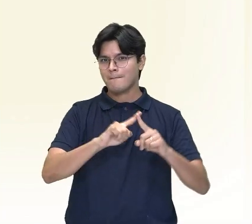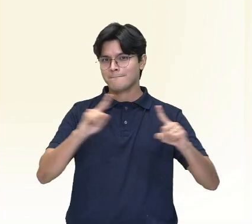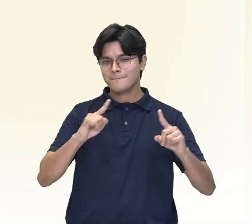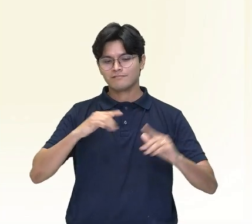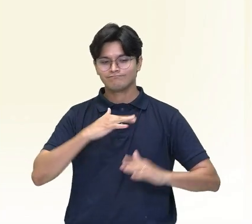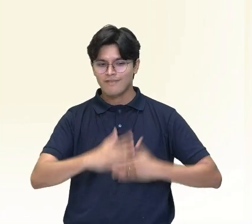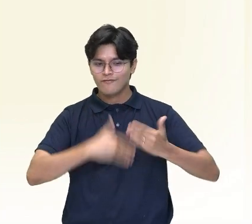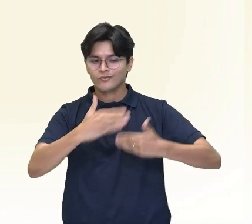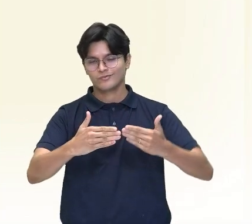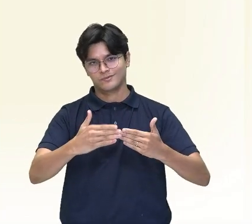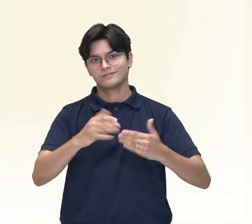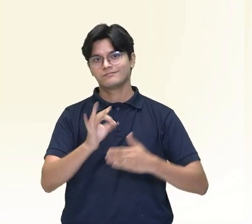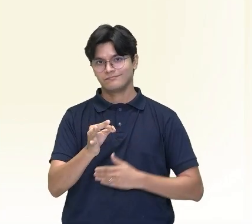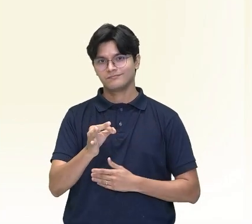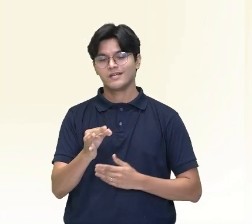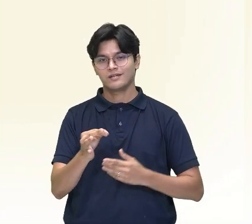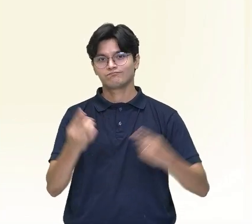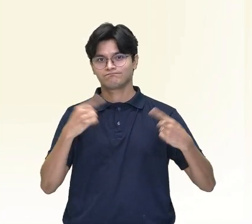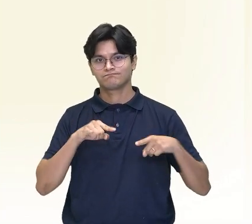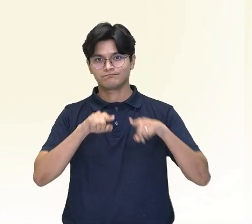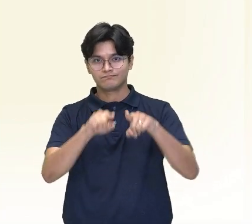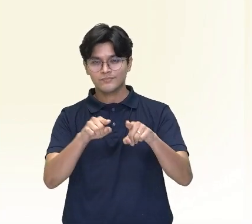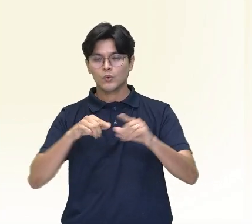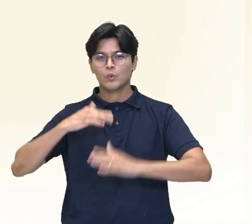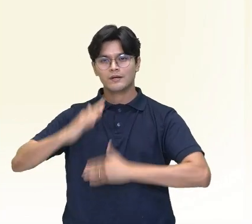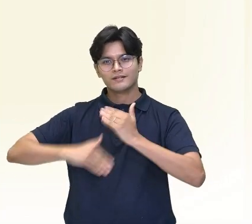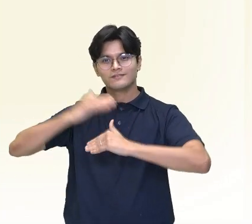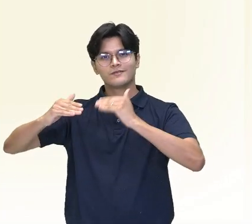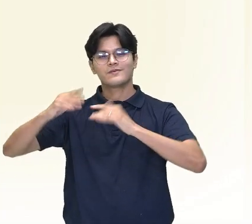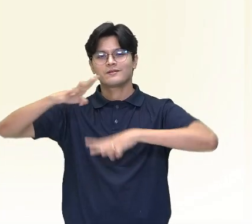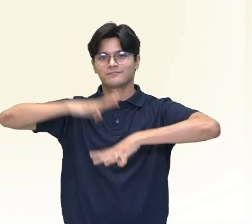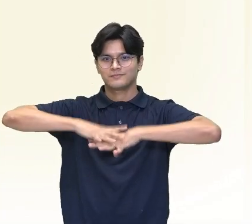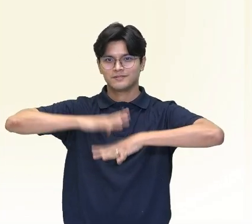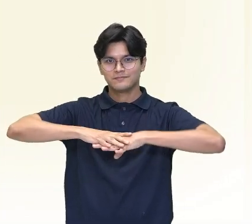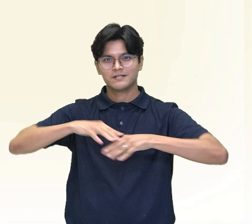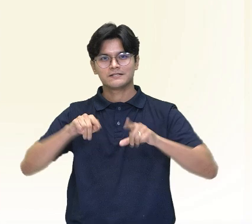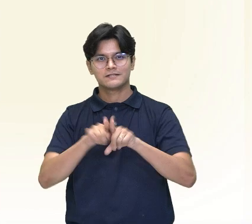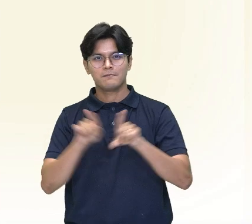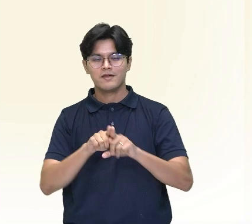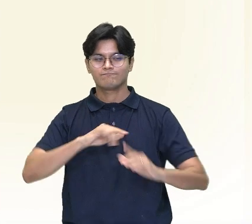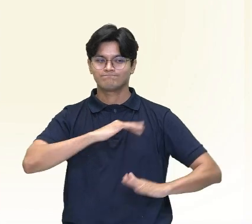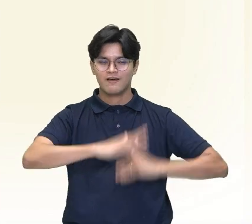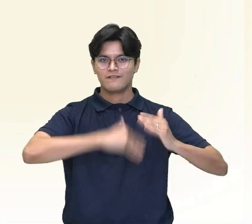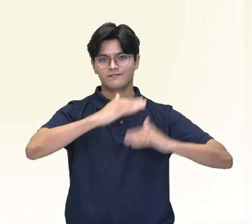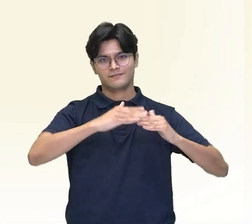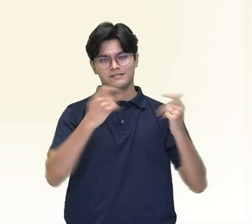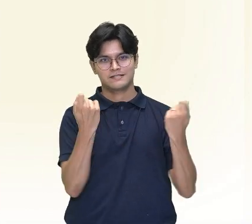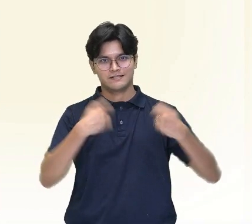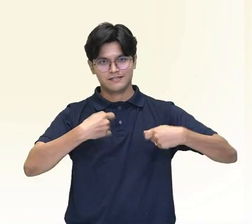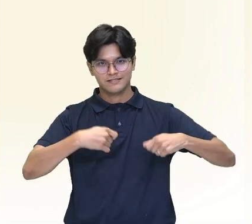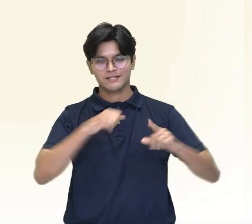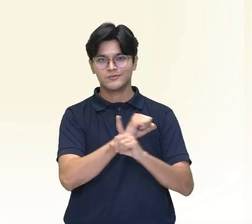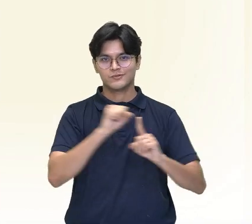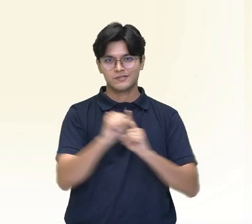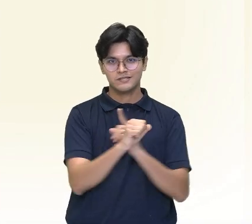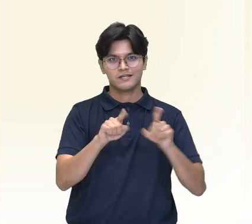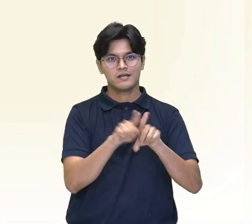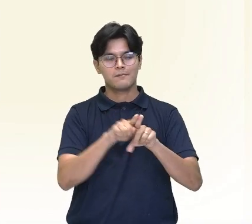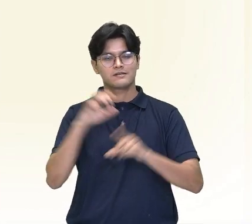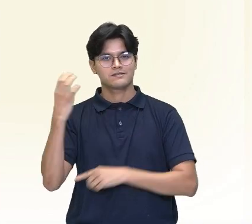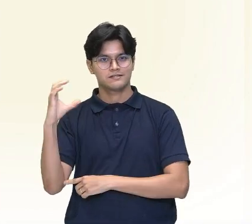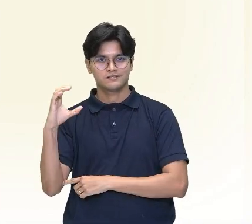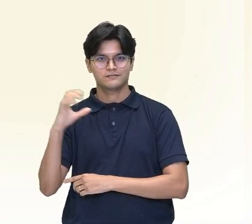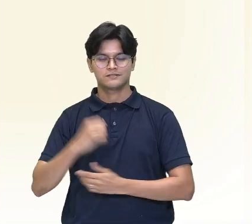longo do tempo, paralelamente ao desenvolvimento da matemática e à evolução das necessidades sociais e